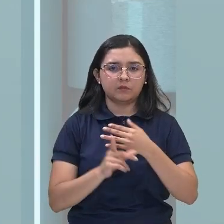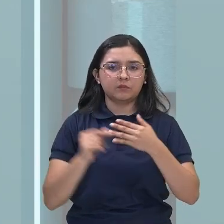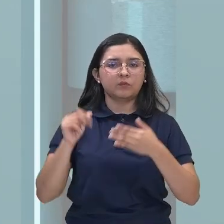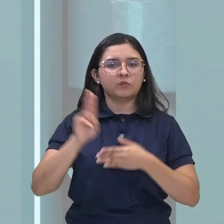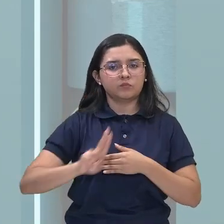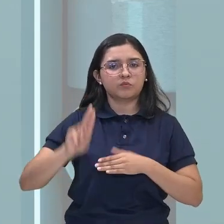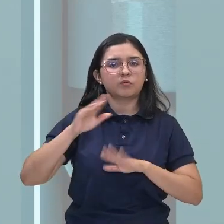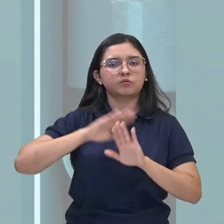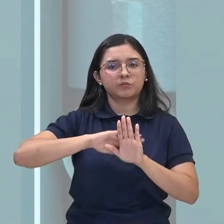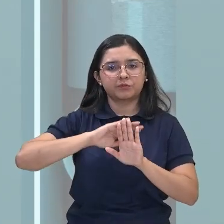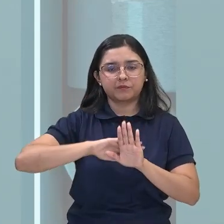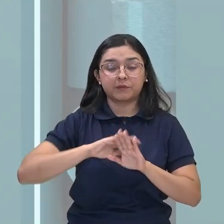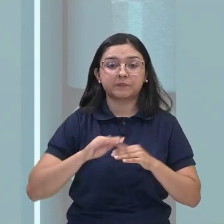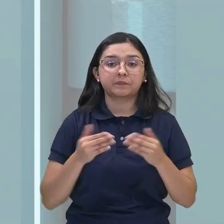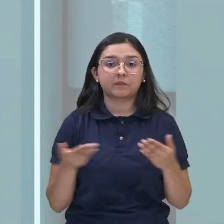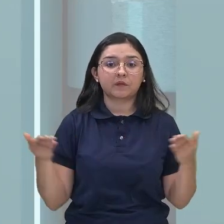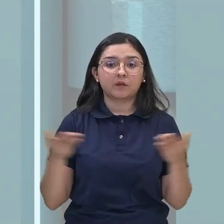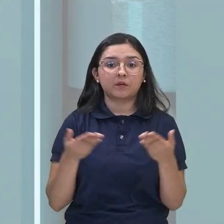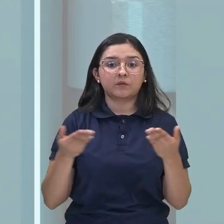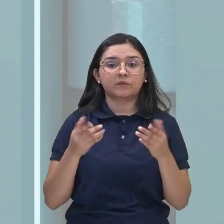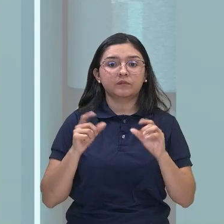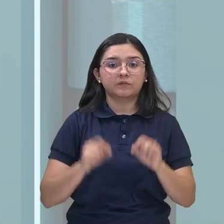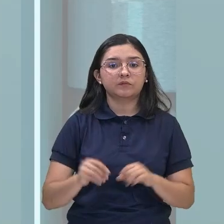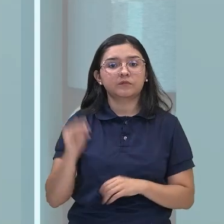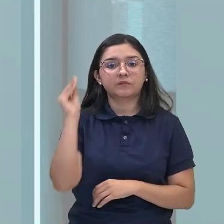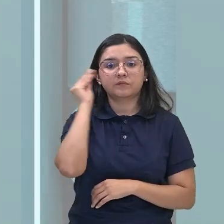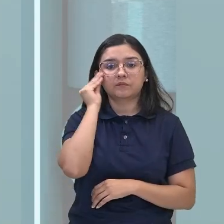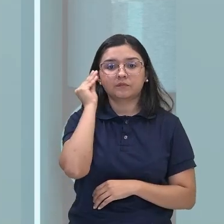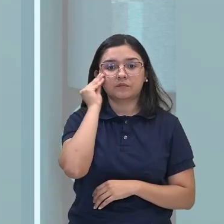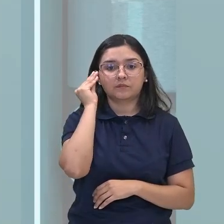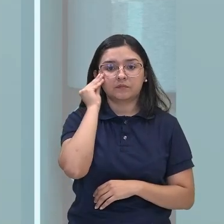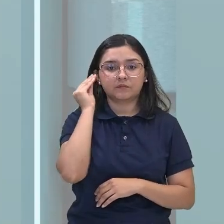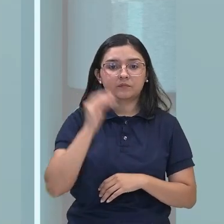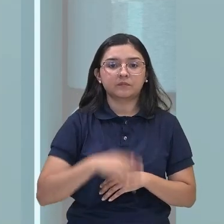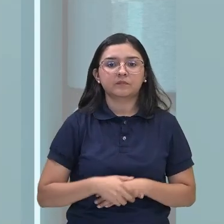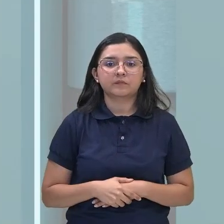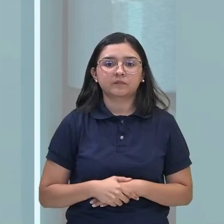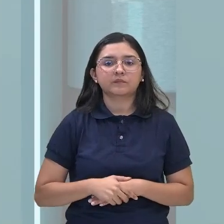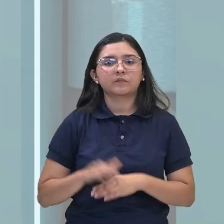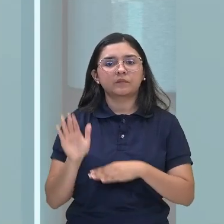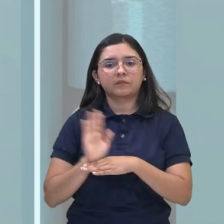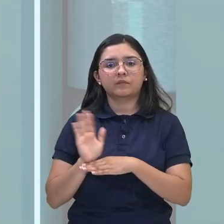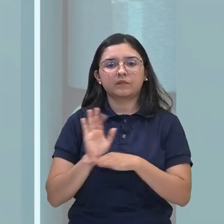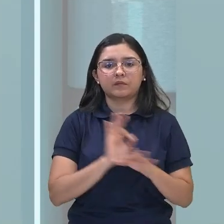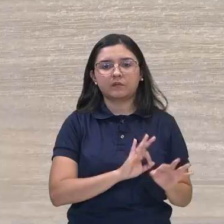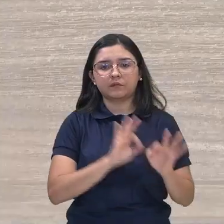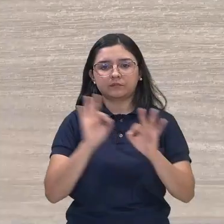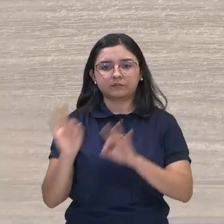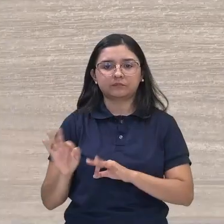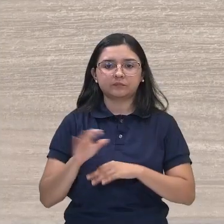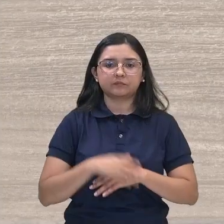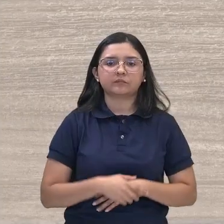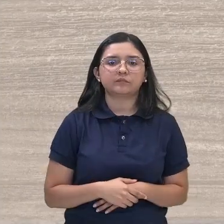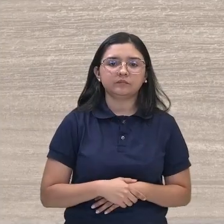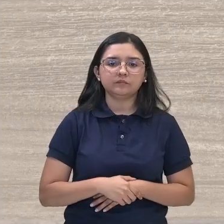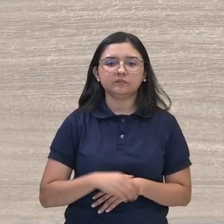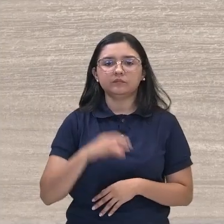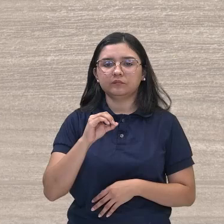né? E vamos agora assistir mais um resumozinho da obra O Araguaio.